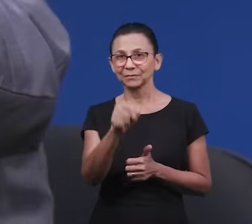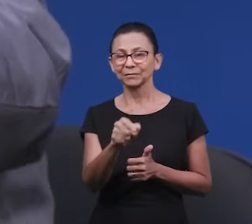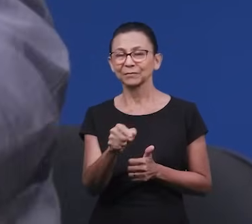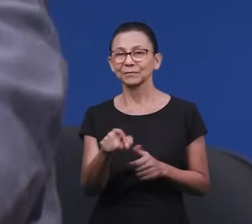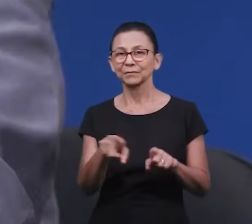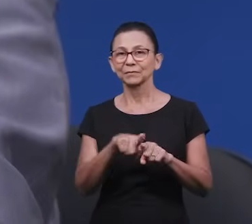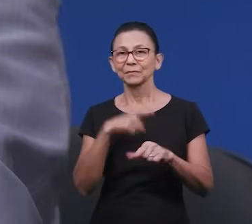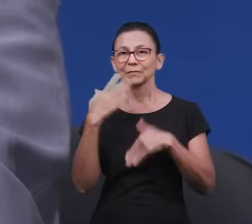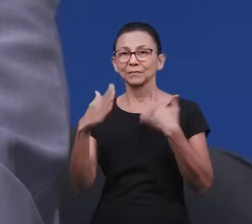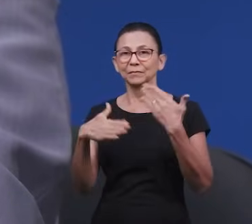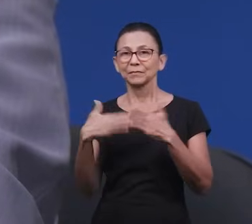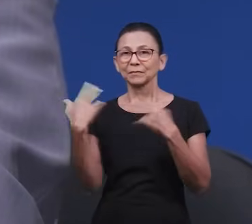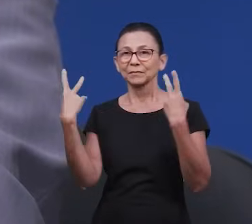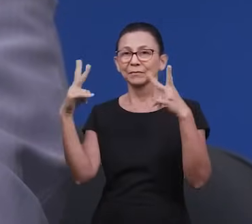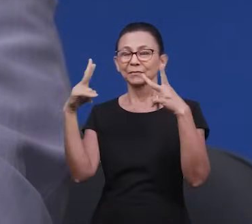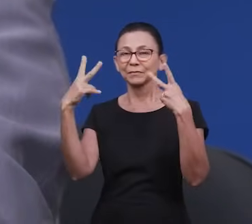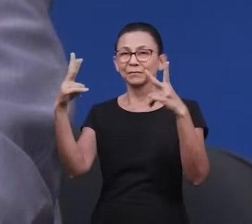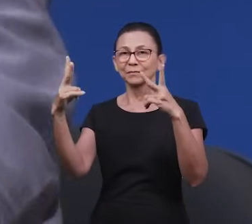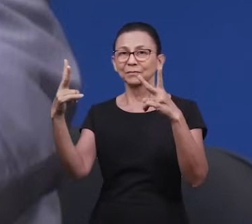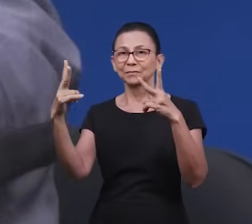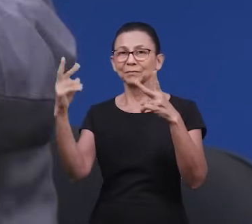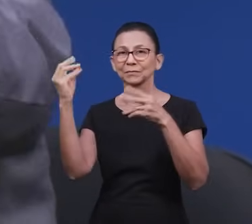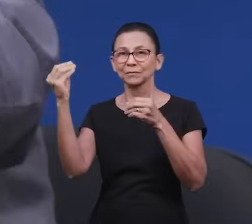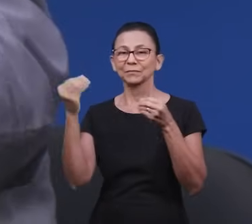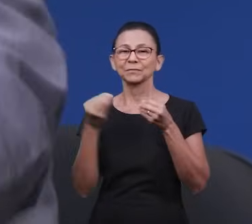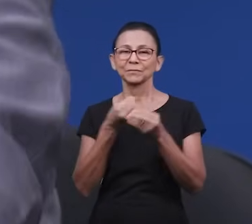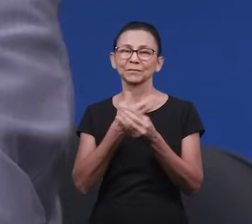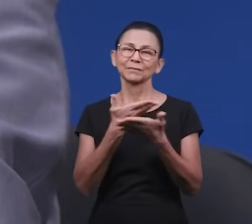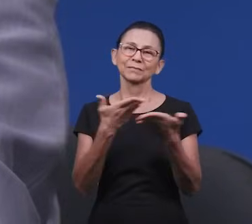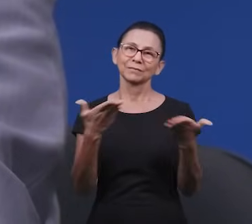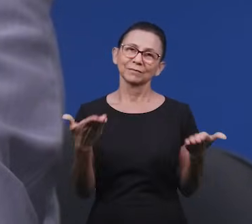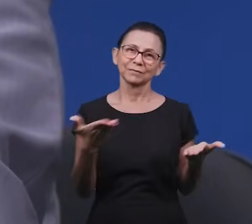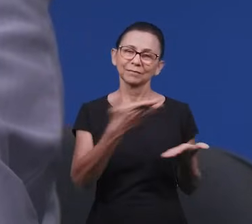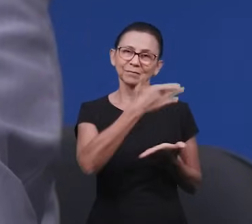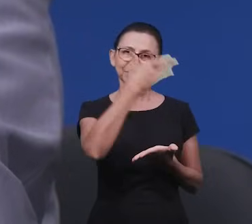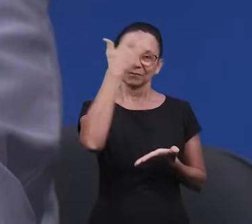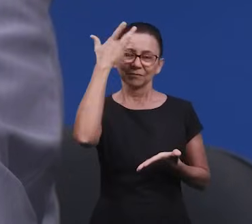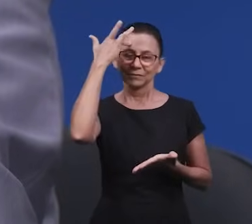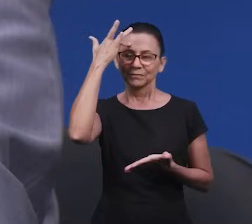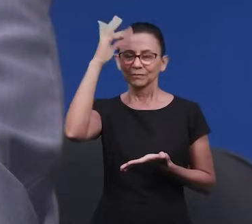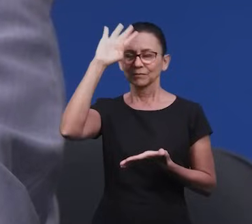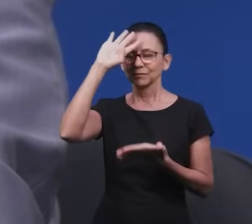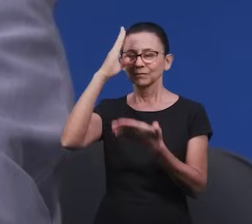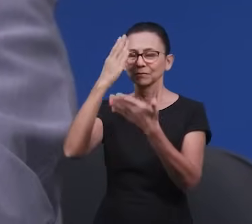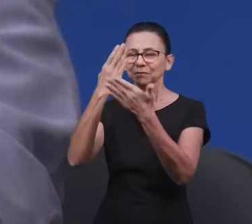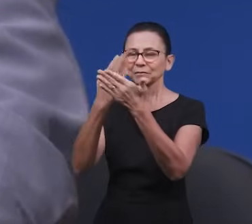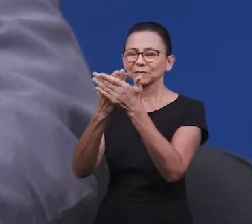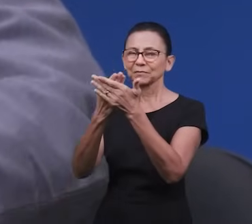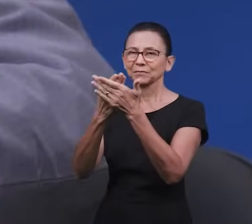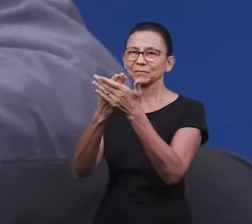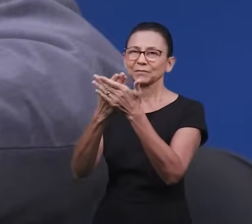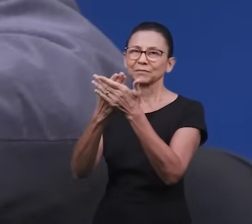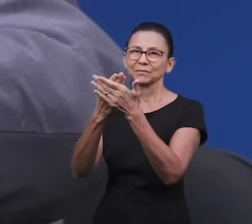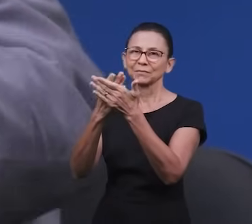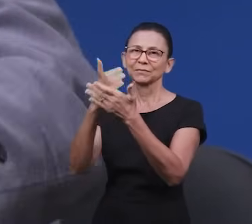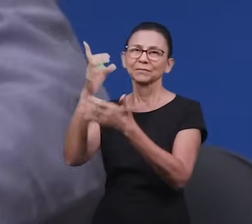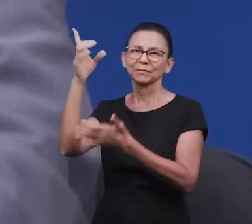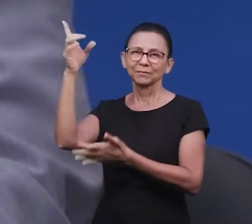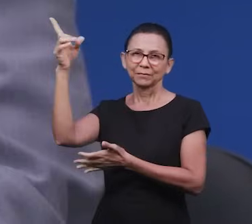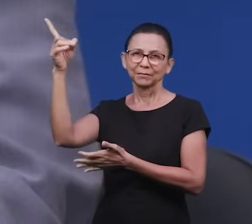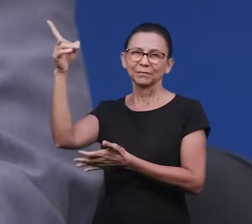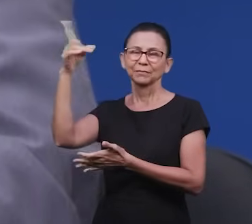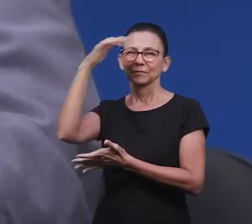e se alegrar com as vitórias que Deus tem dado a todo aquele que tem colocado a